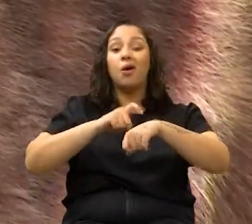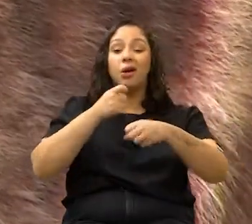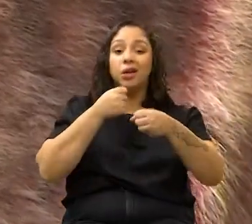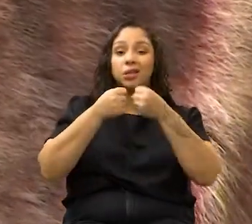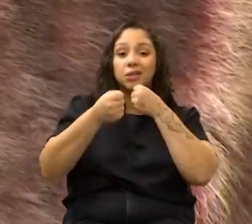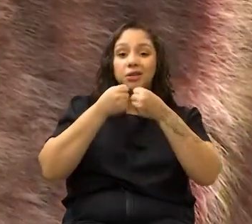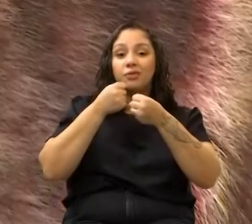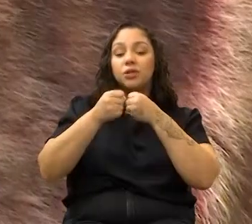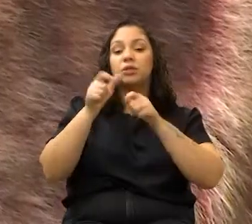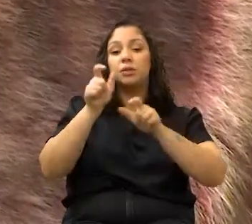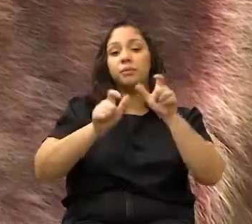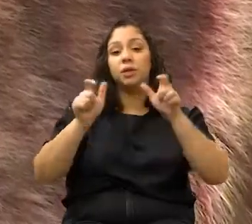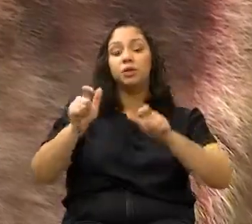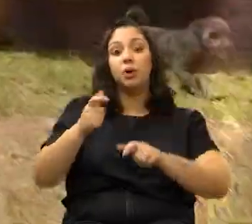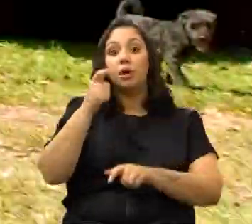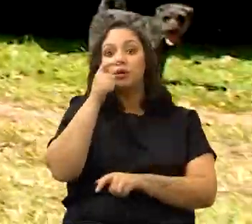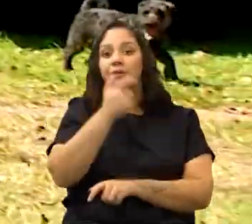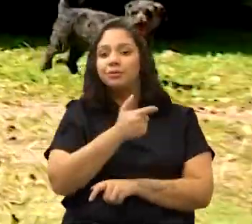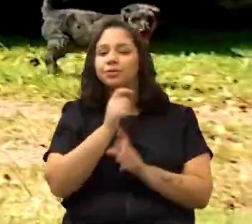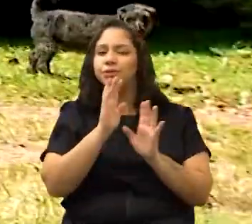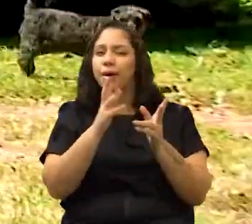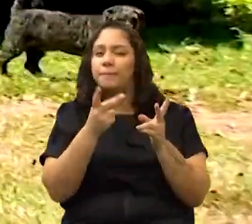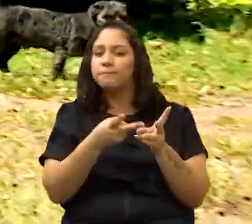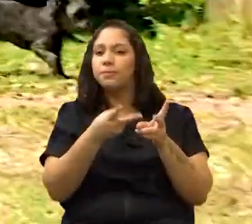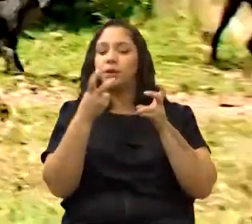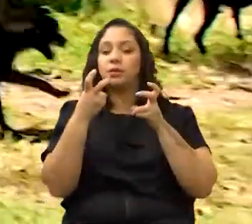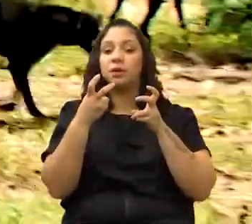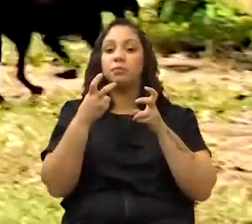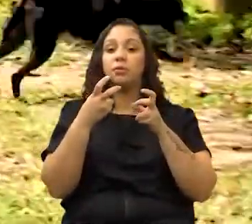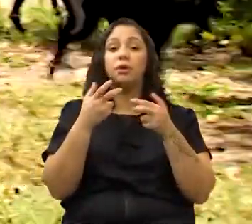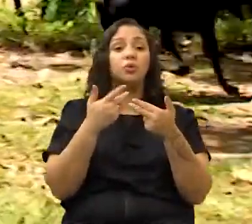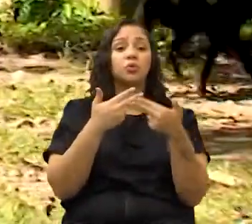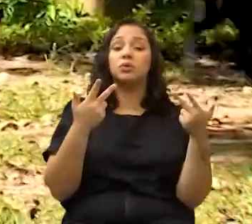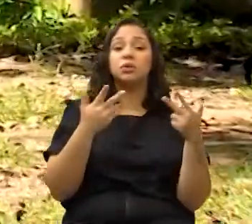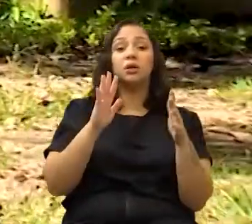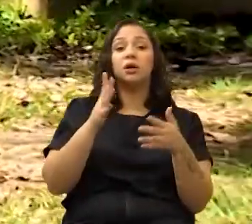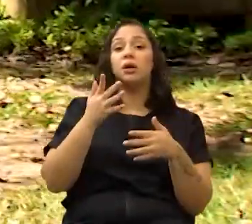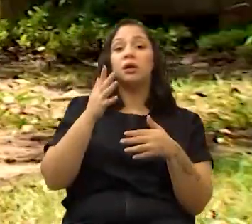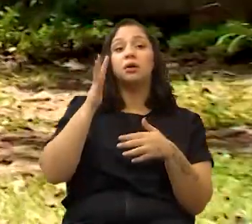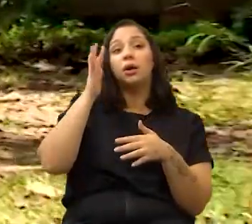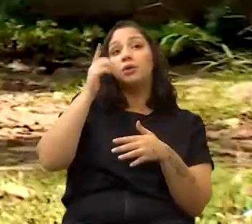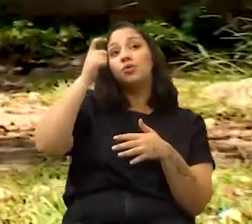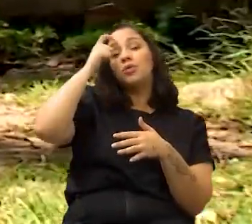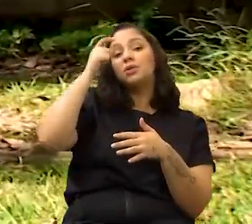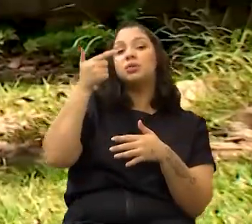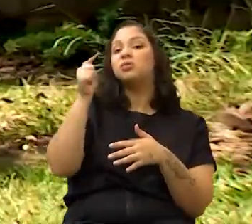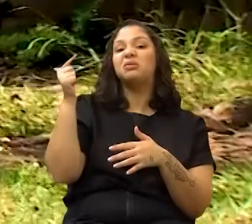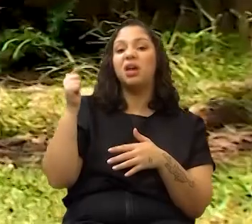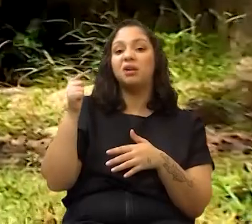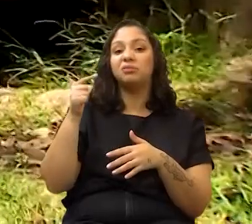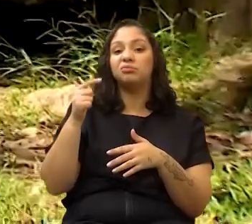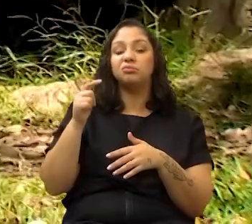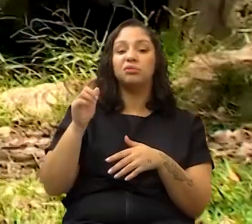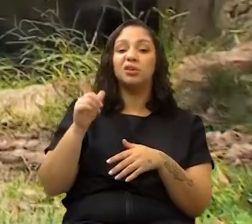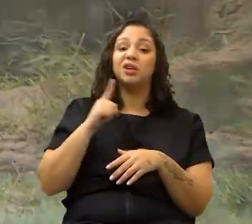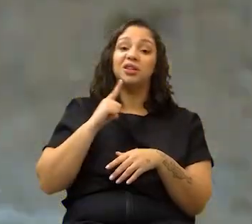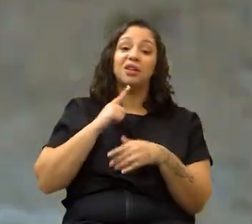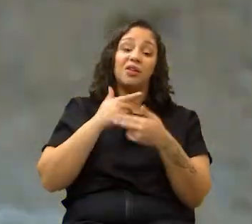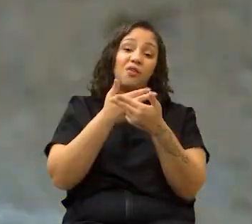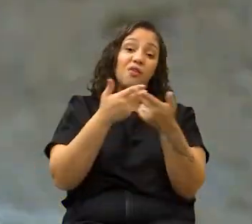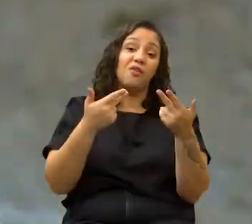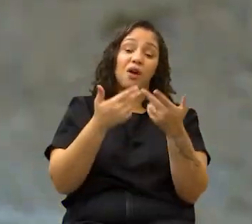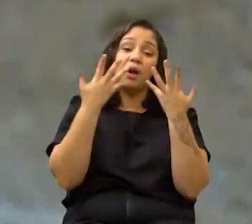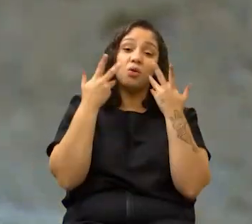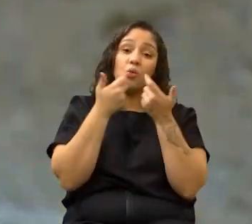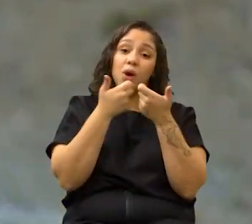gente, quando faz as entrevistas com interessados em adoção, a gente percebe que essas coisas nem passaram pela cabeça deles ainda. Então,